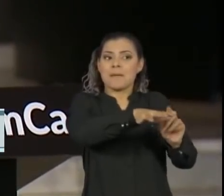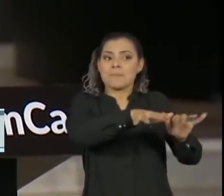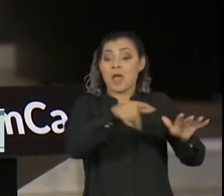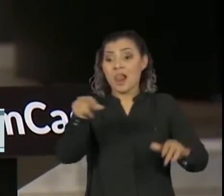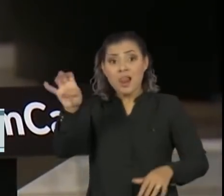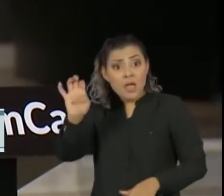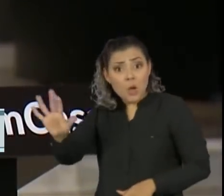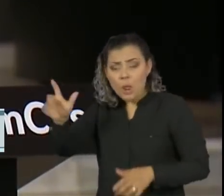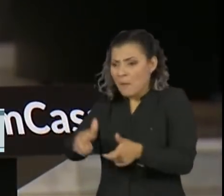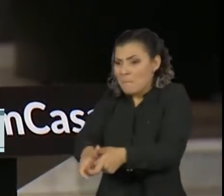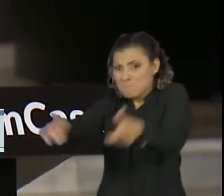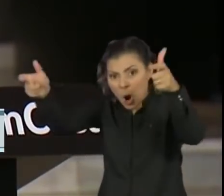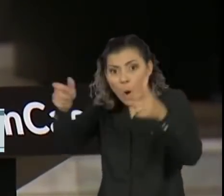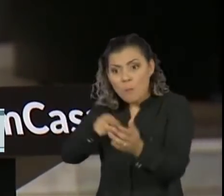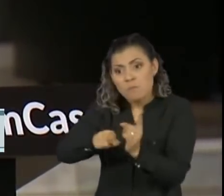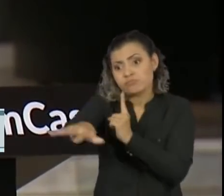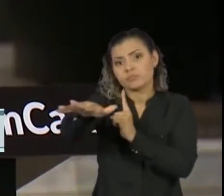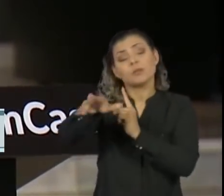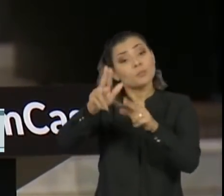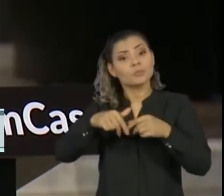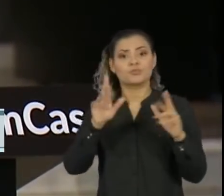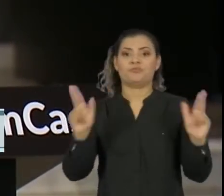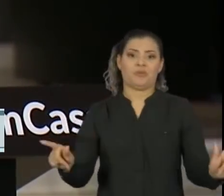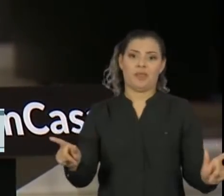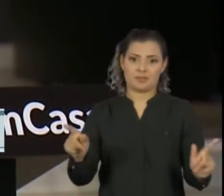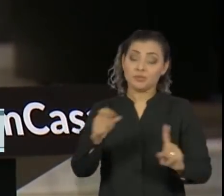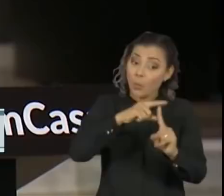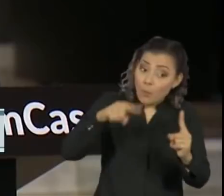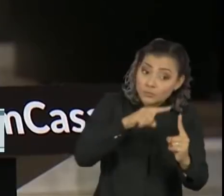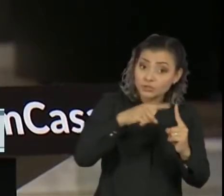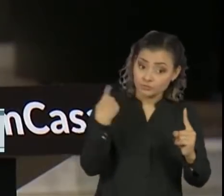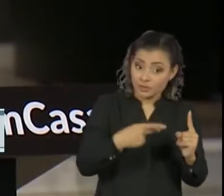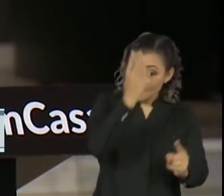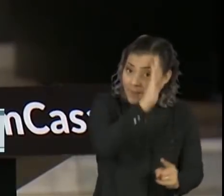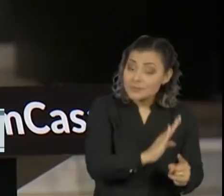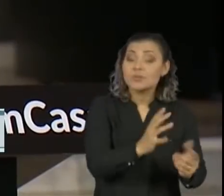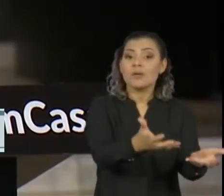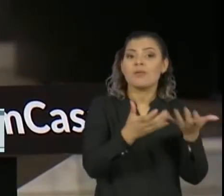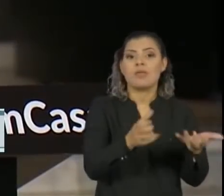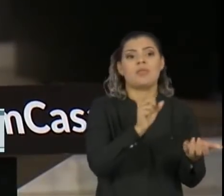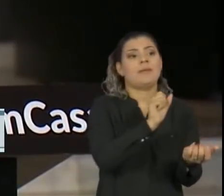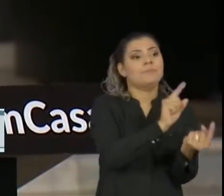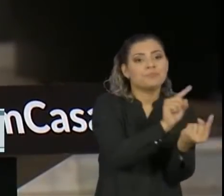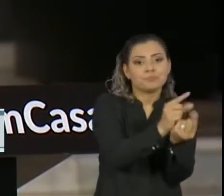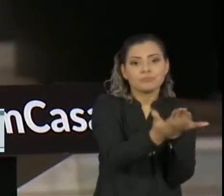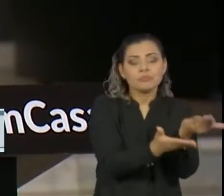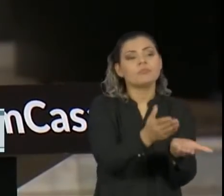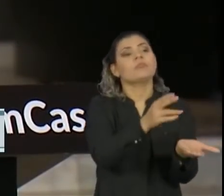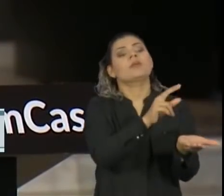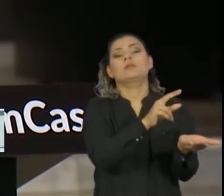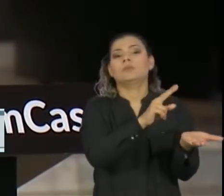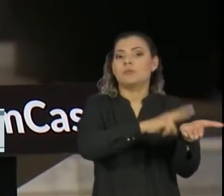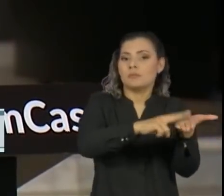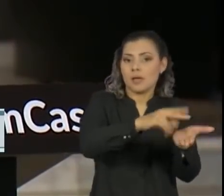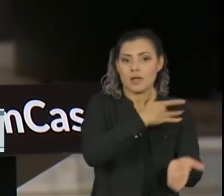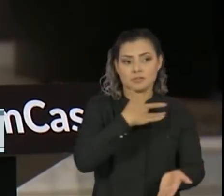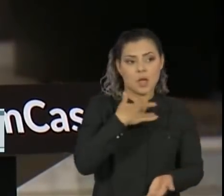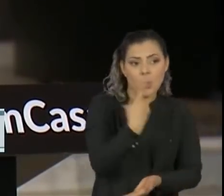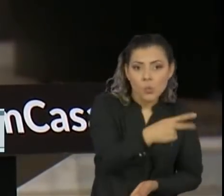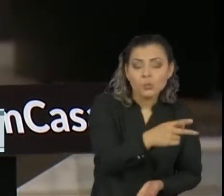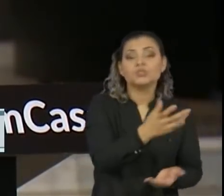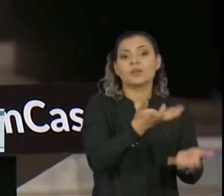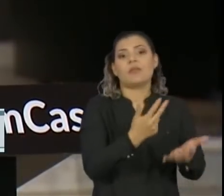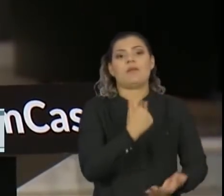Esse era o plano, esse era o objetivo, mesmo sabendo que, com isso, nós vamos ter um tempo maior